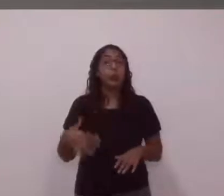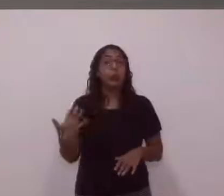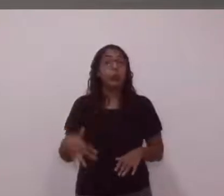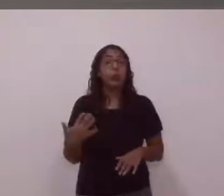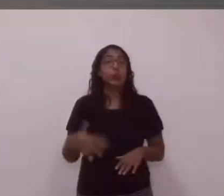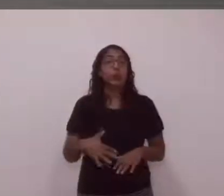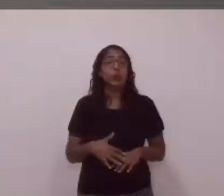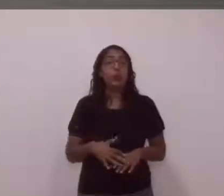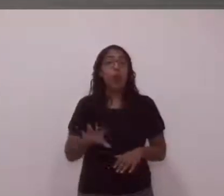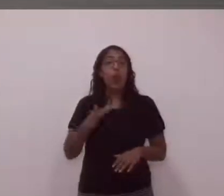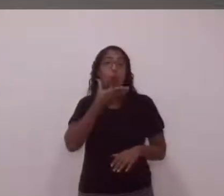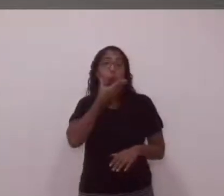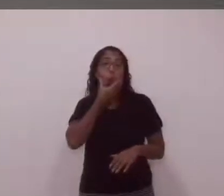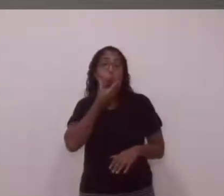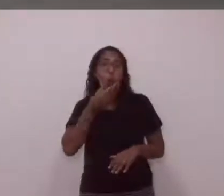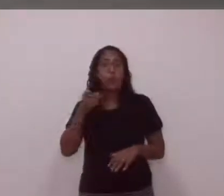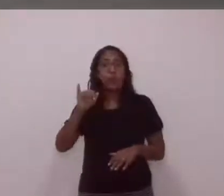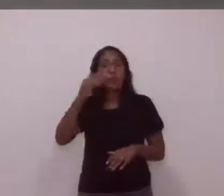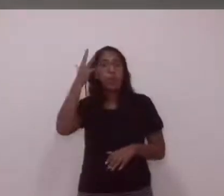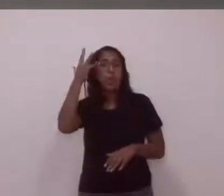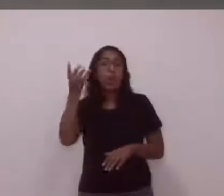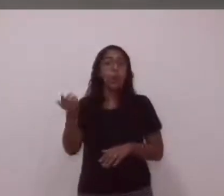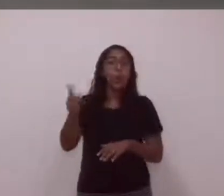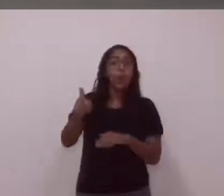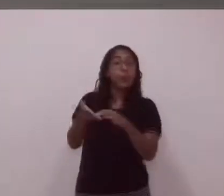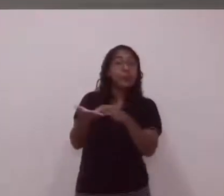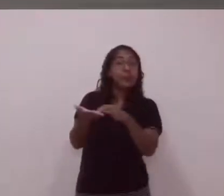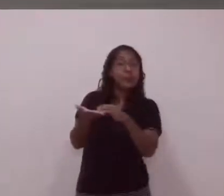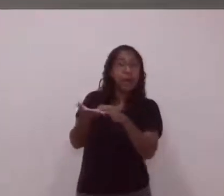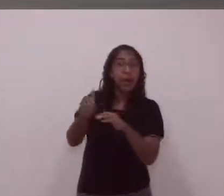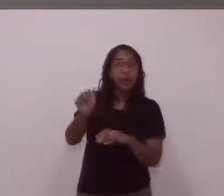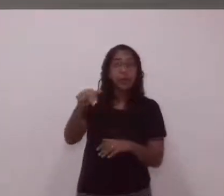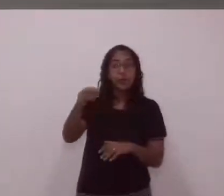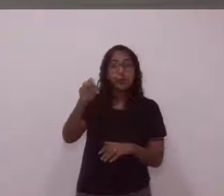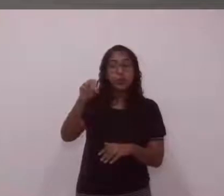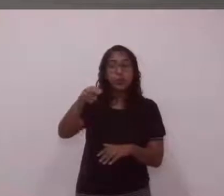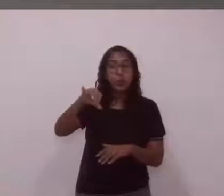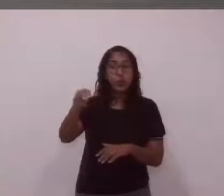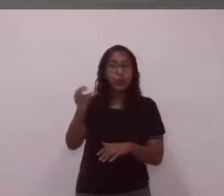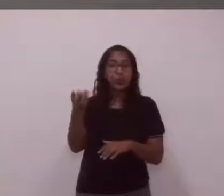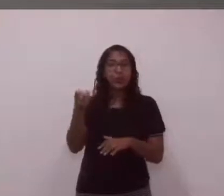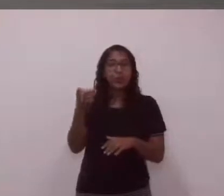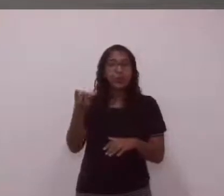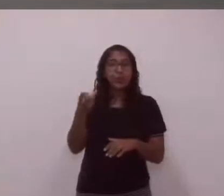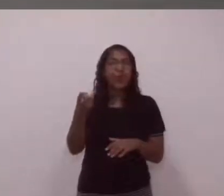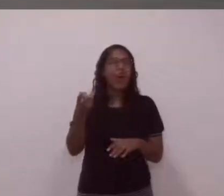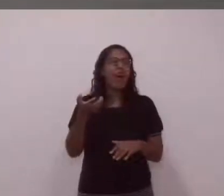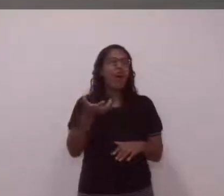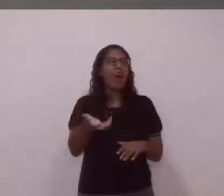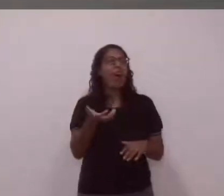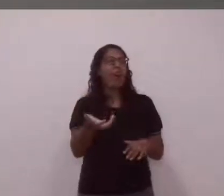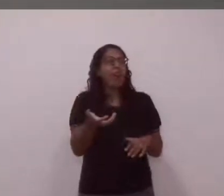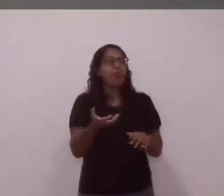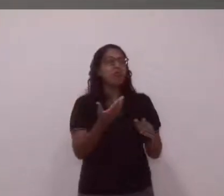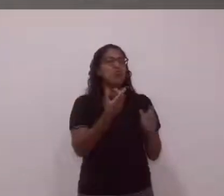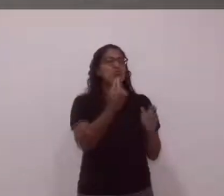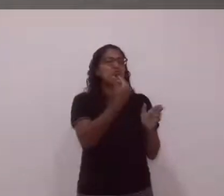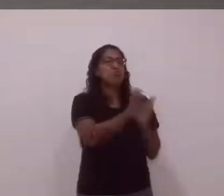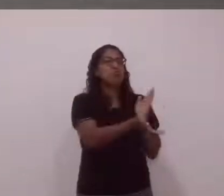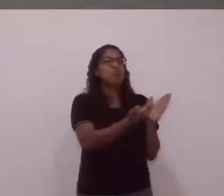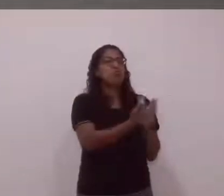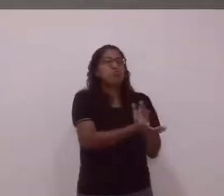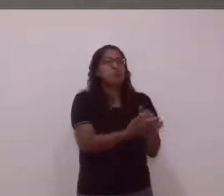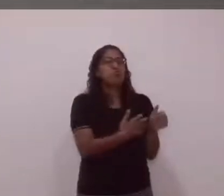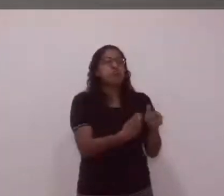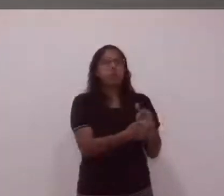o prefeito o secretário em momento algum em sã consciência quis rasgar o dinheiro jogar o